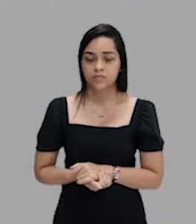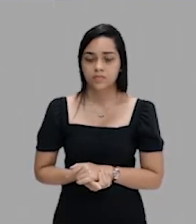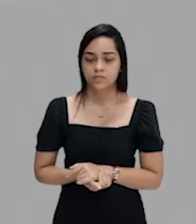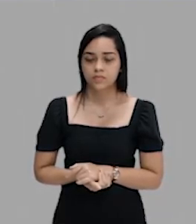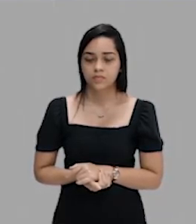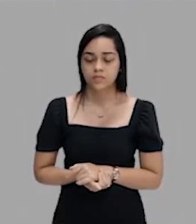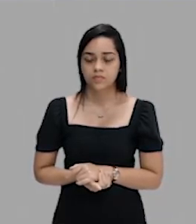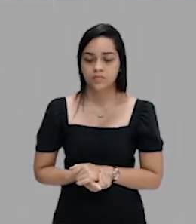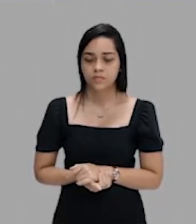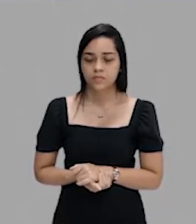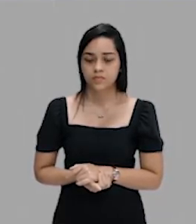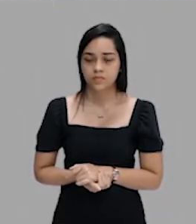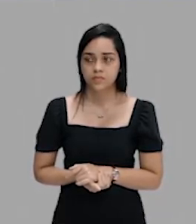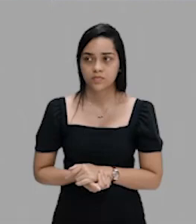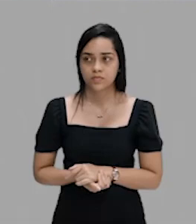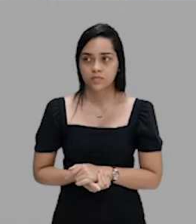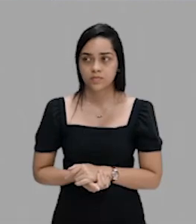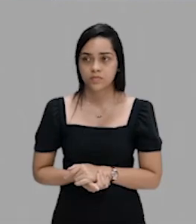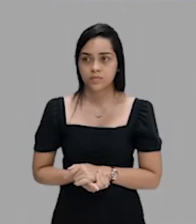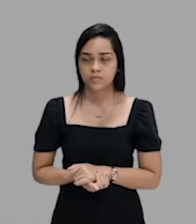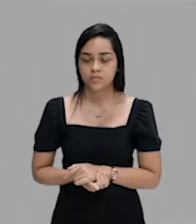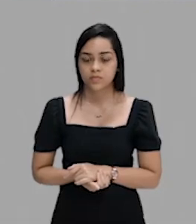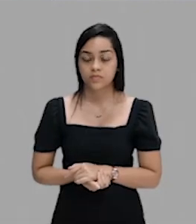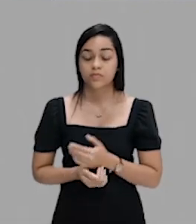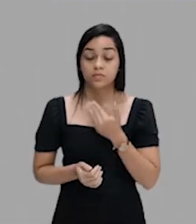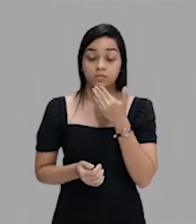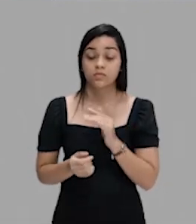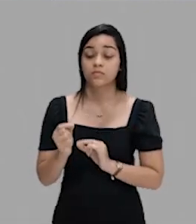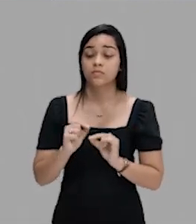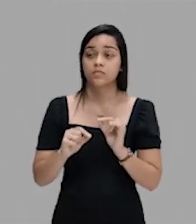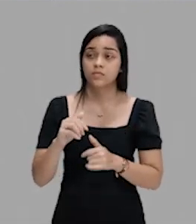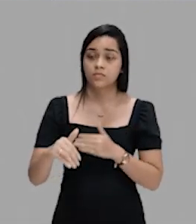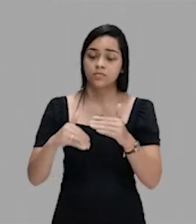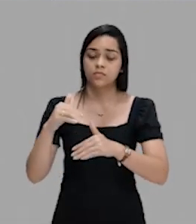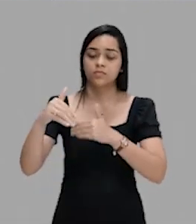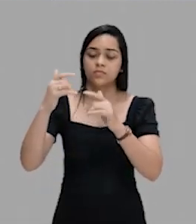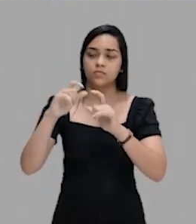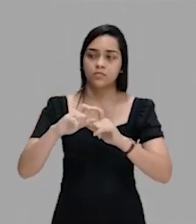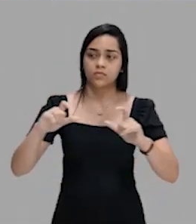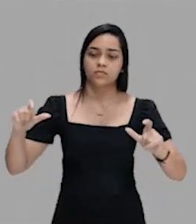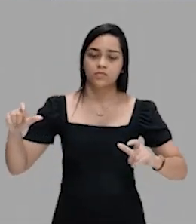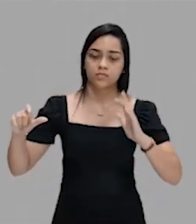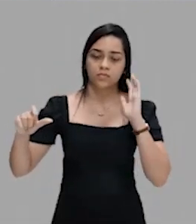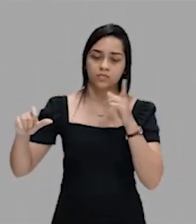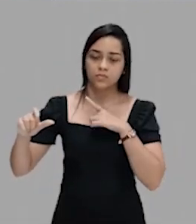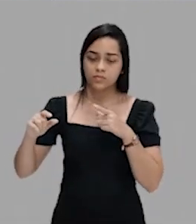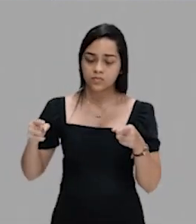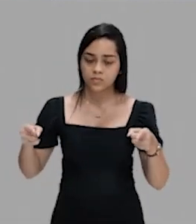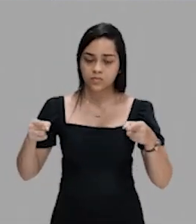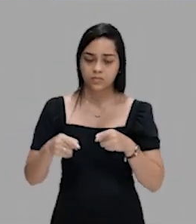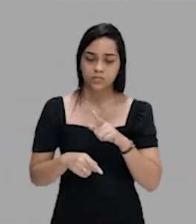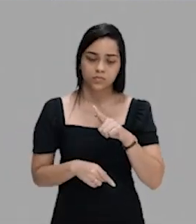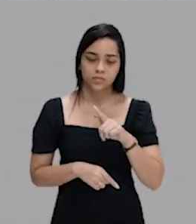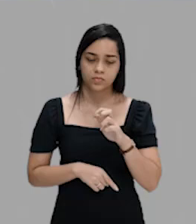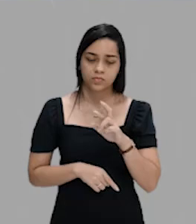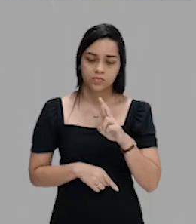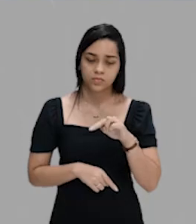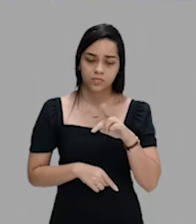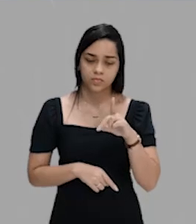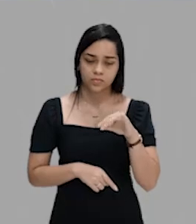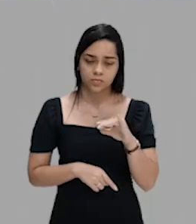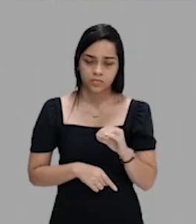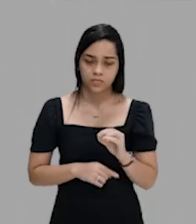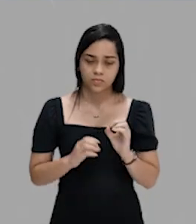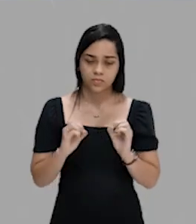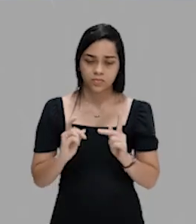aqui pede para vocês desenvolverem essas orações que já estão reduzidas de gerúndio então é bem aqui